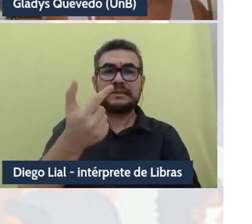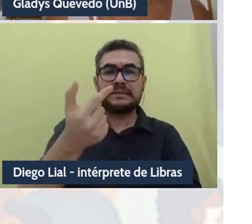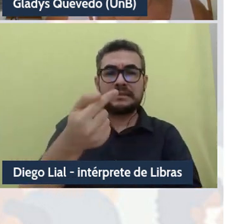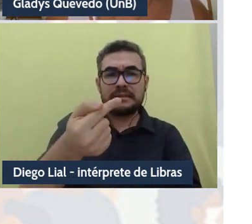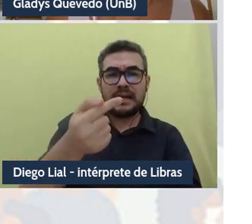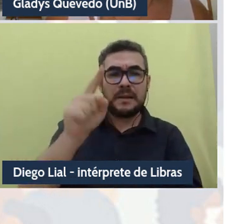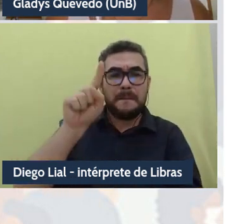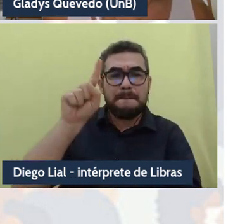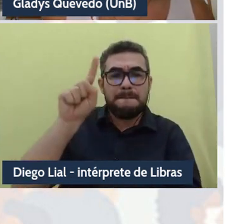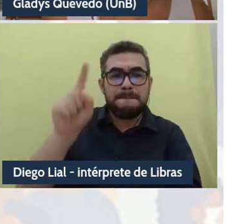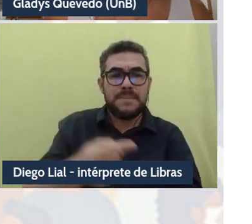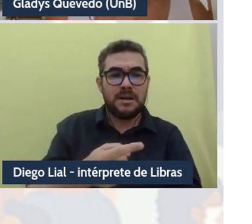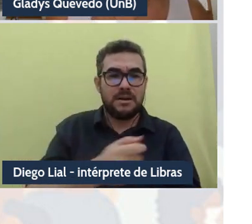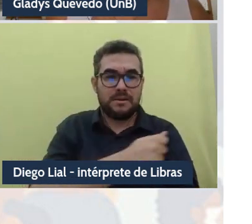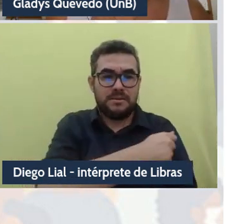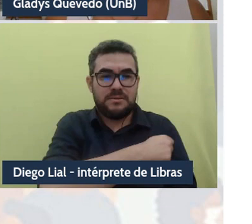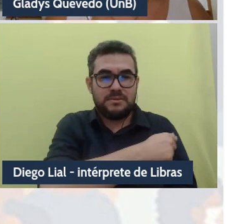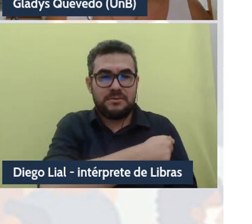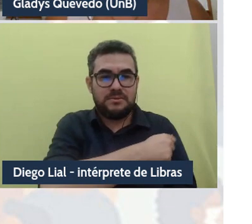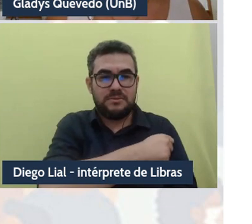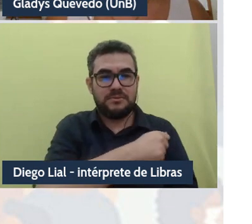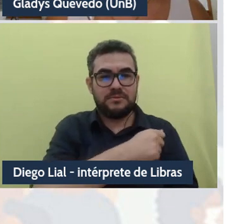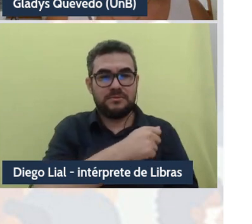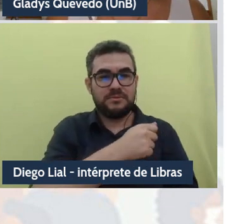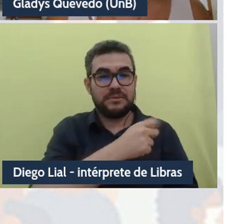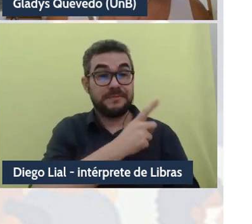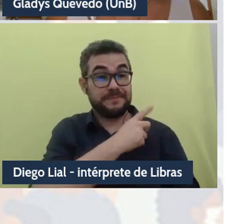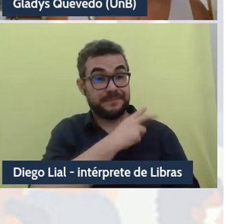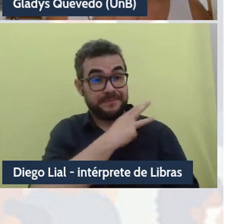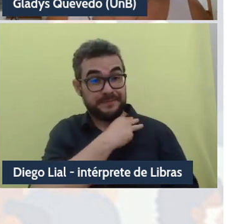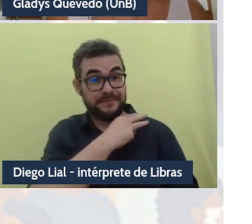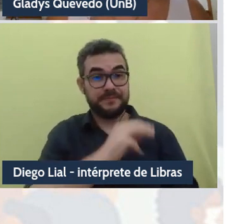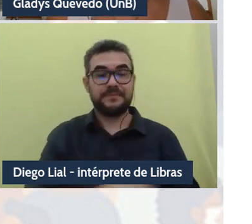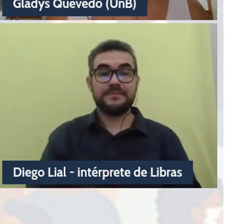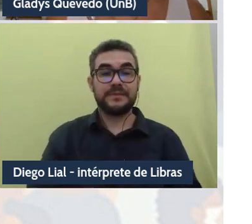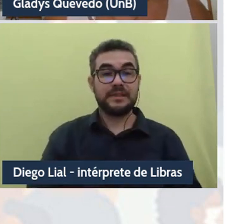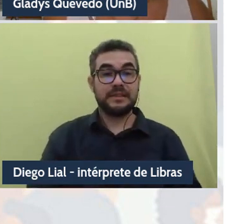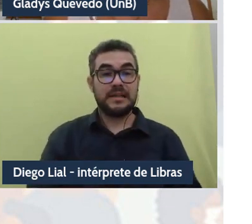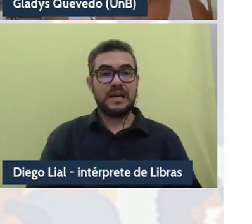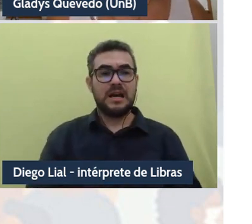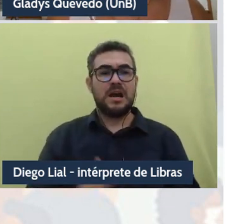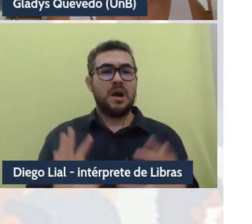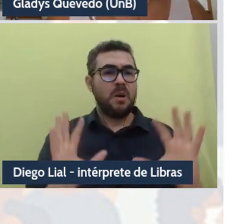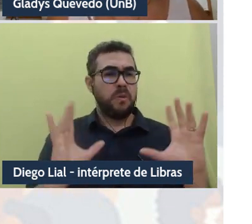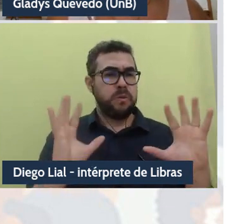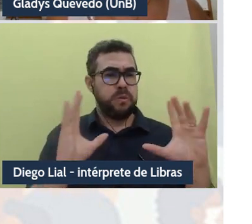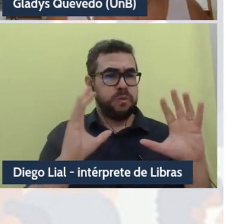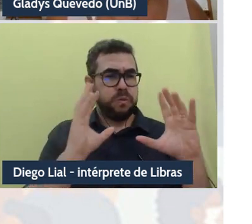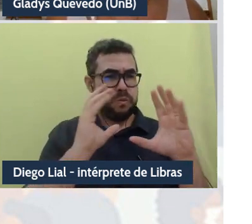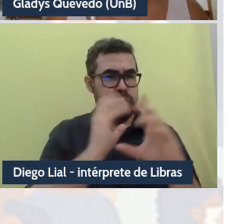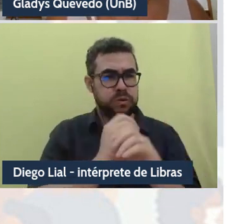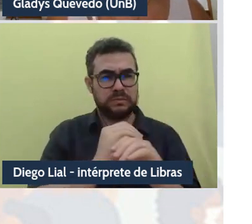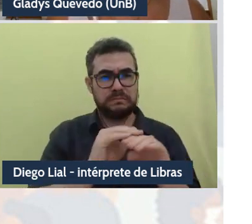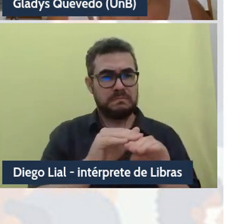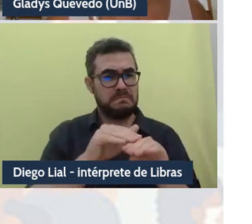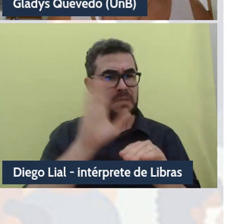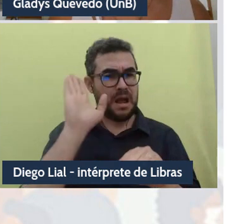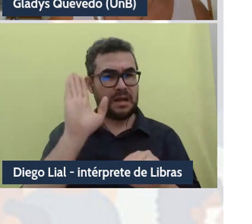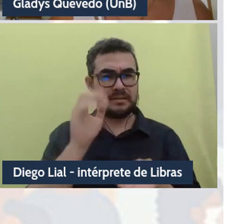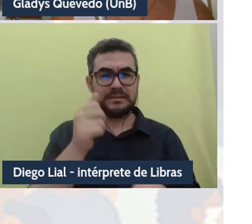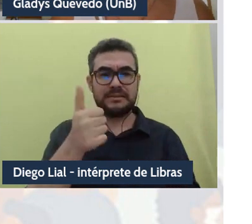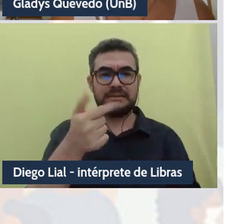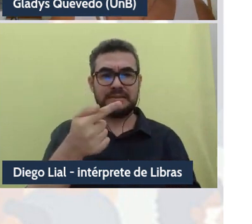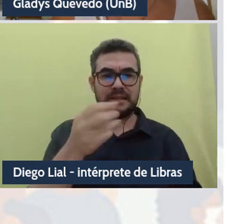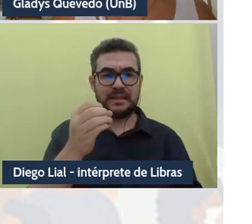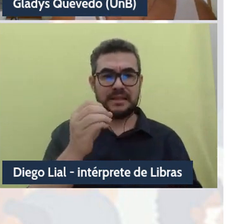e pouquinho mais que 172 mil professores de inglês na educação básica